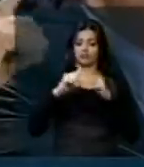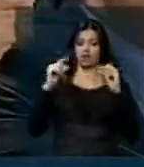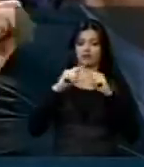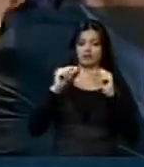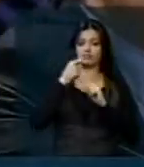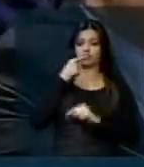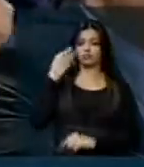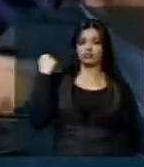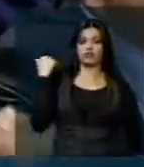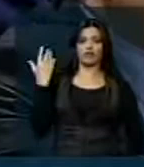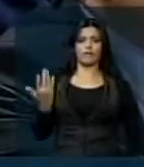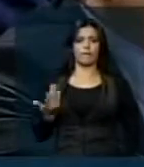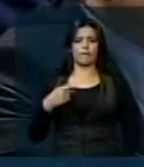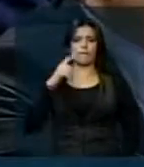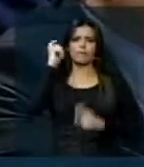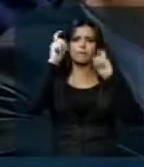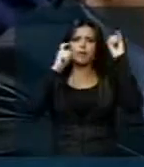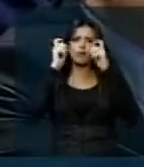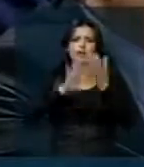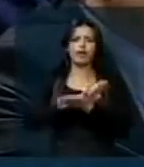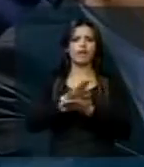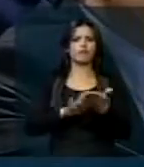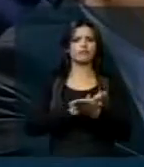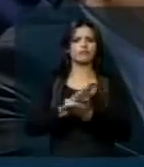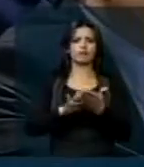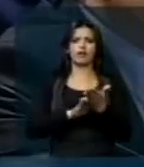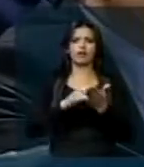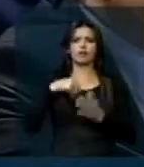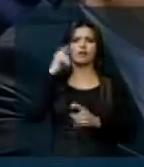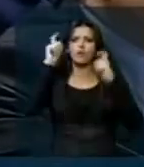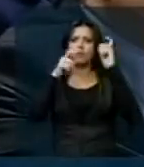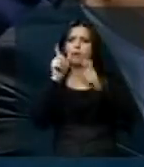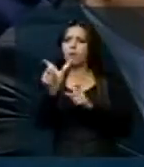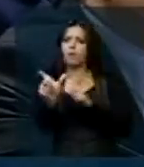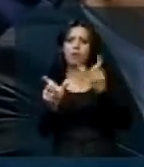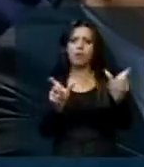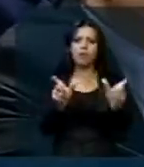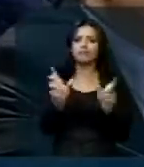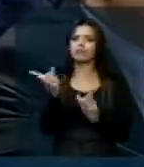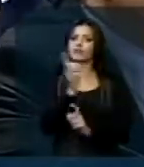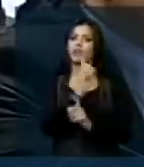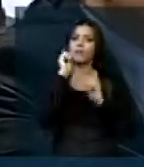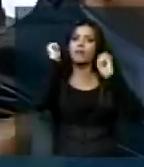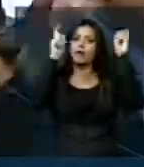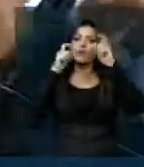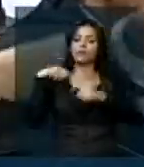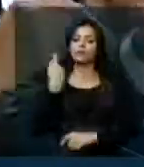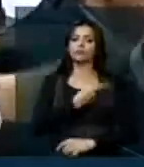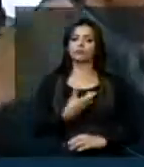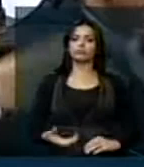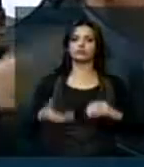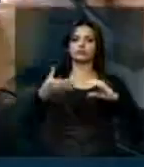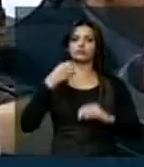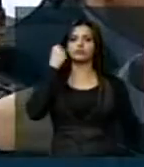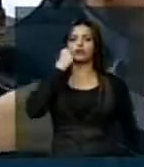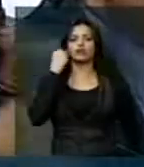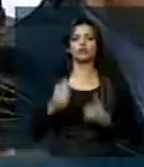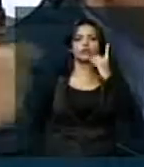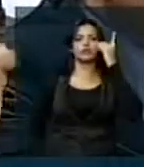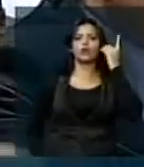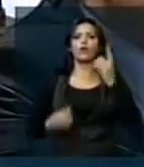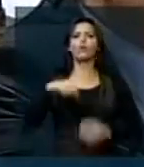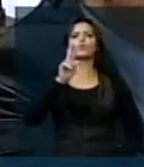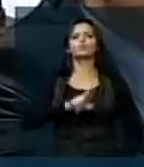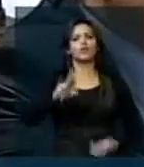há nenhuma preocupação com A ou com B. A preocupação é esse parlamento usar as prerrogativas que tem